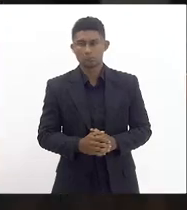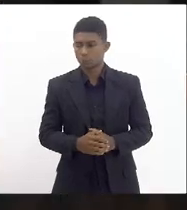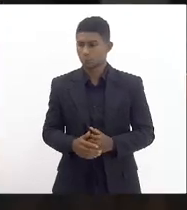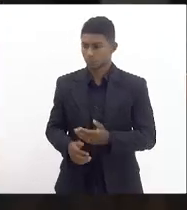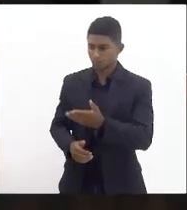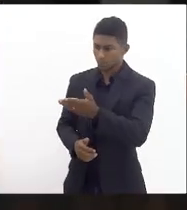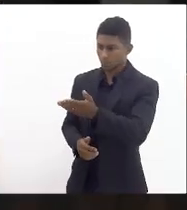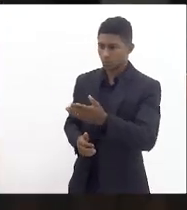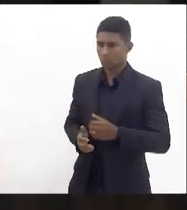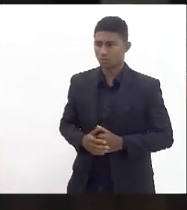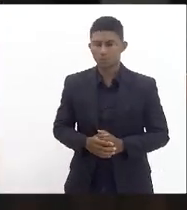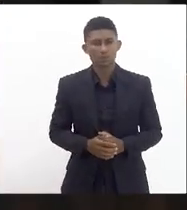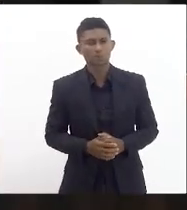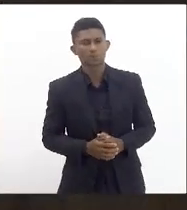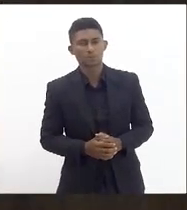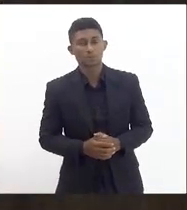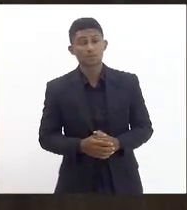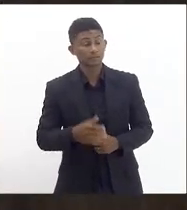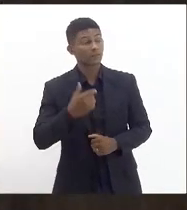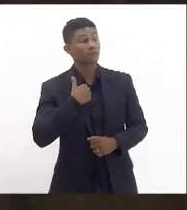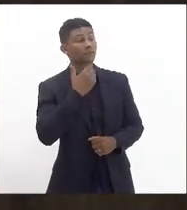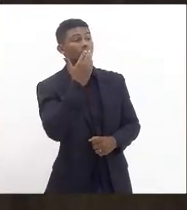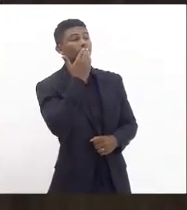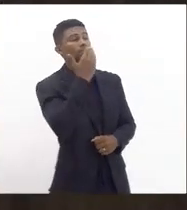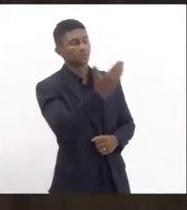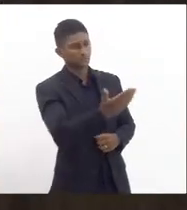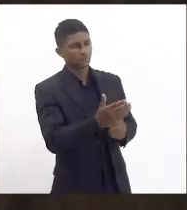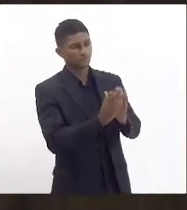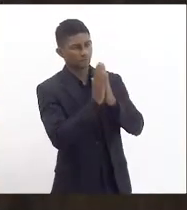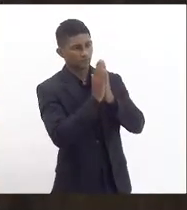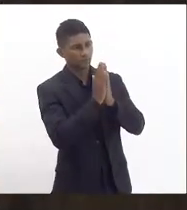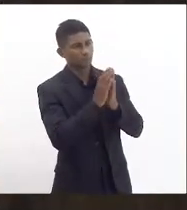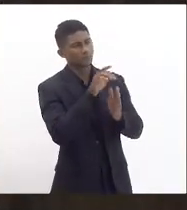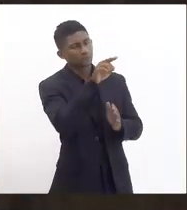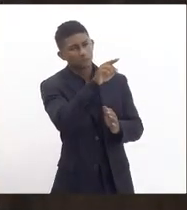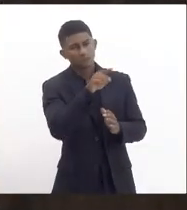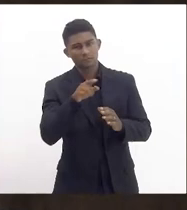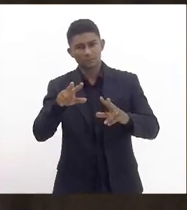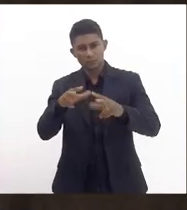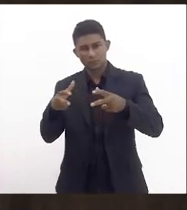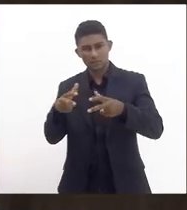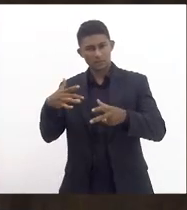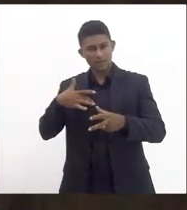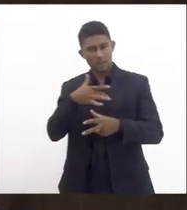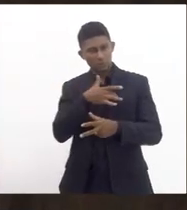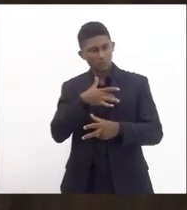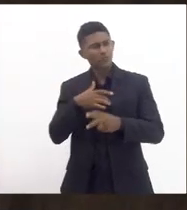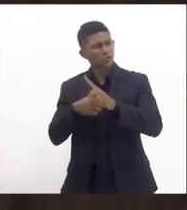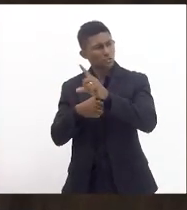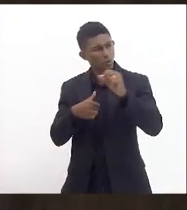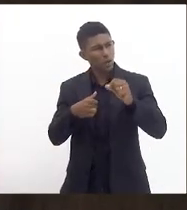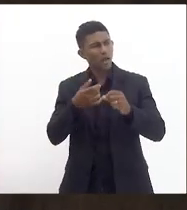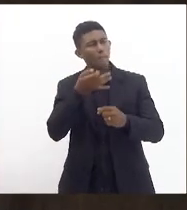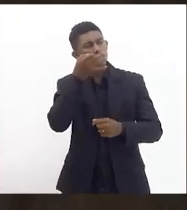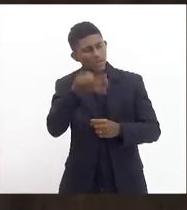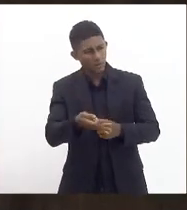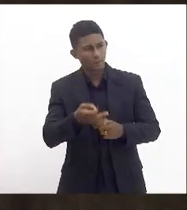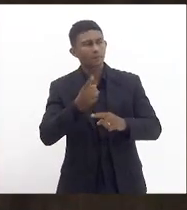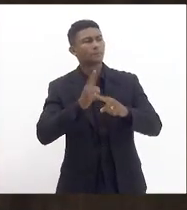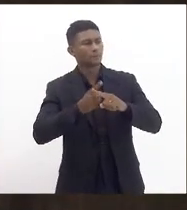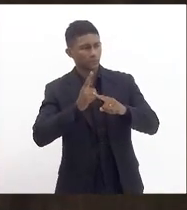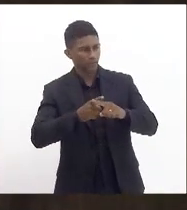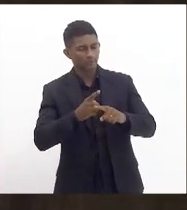Marta, por favor. Eu queria solicitar que Vossa Excelência designasse a Comissão de Saúde para dar parecer, porque é